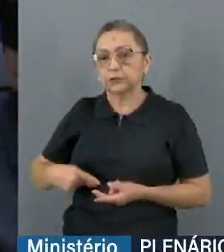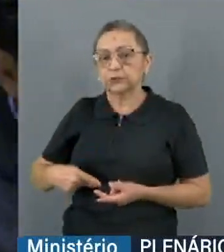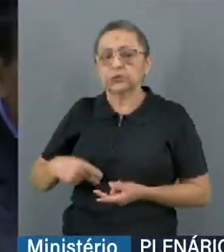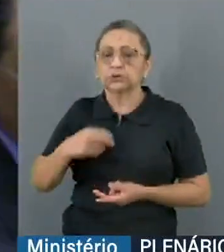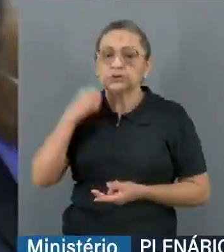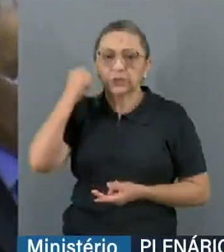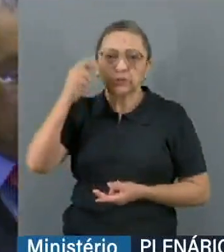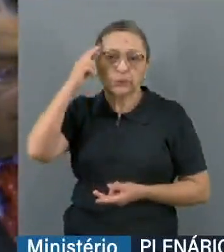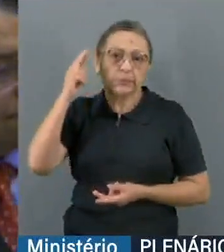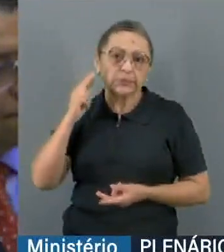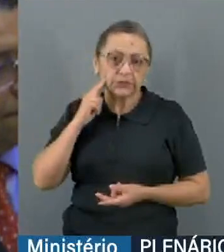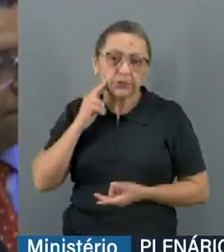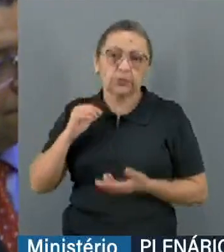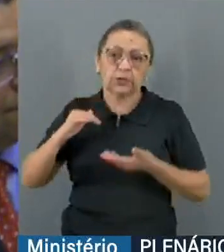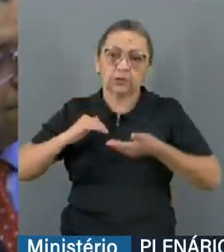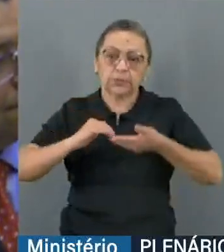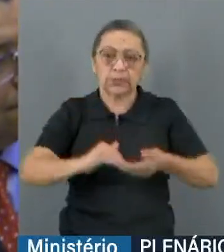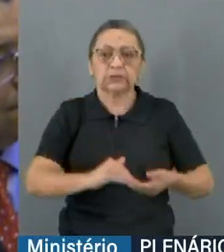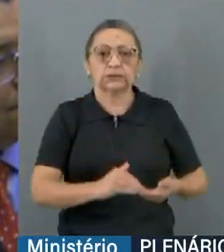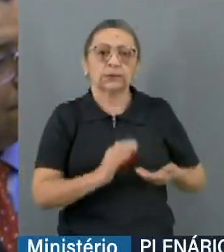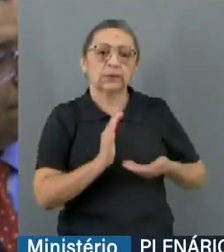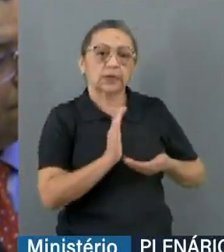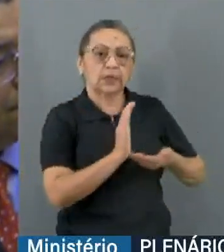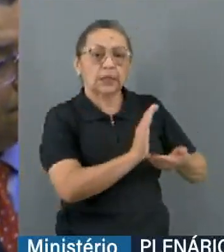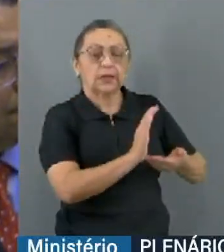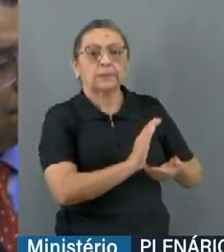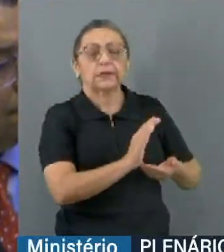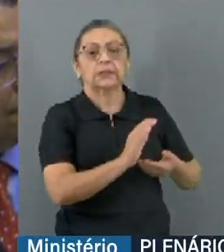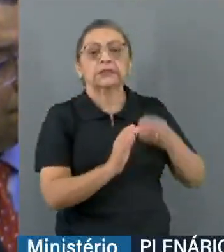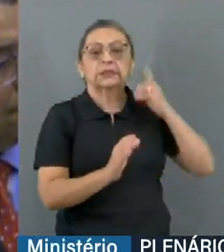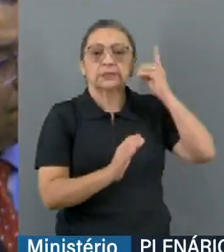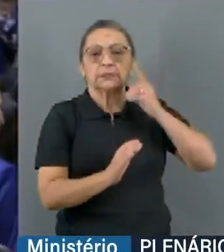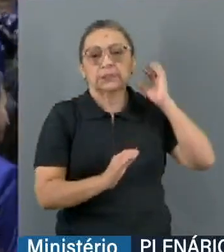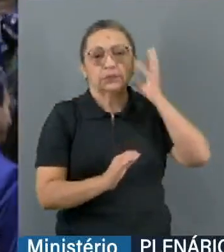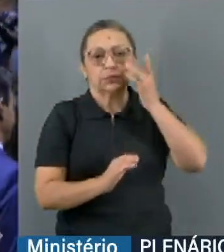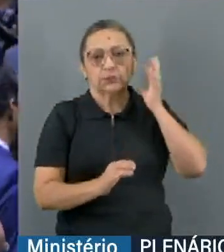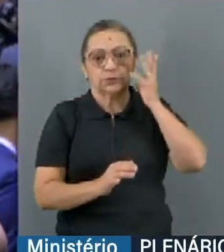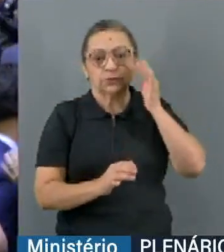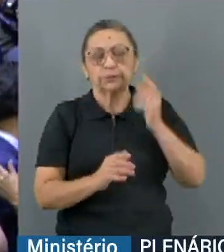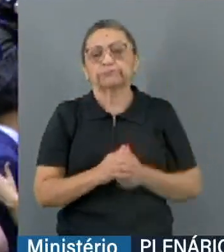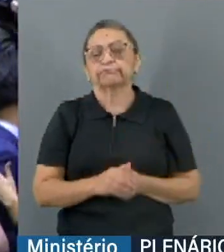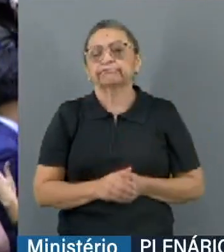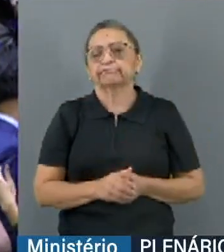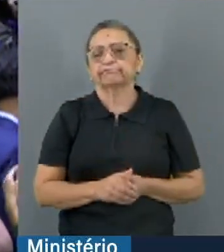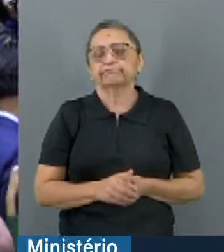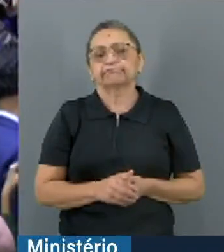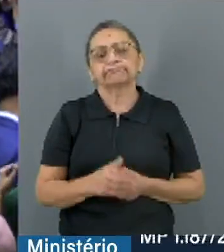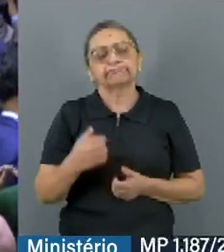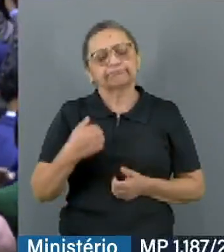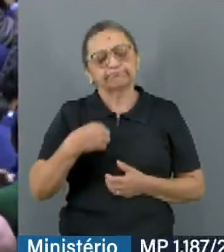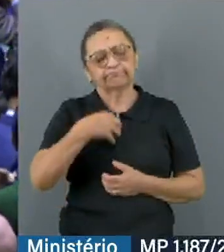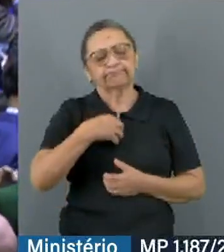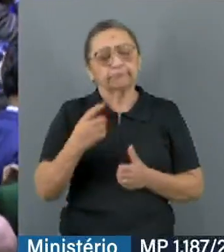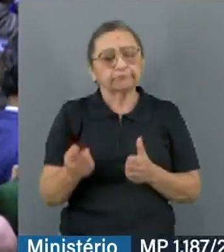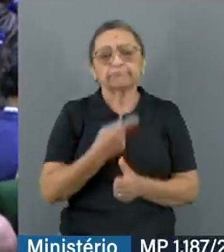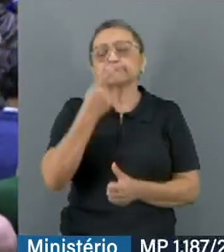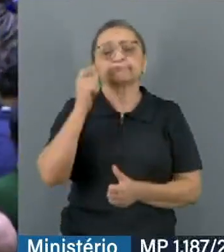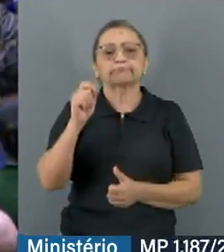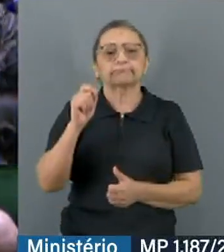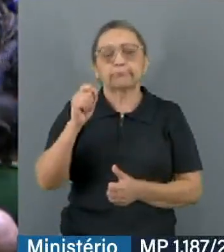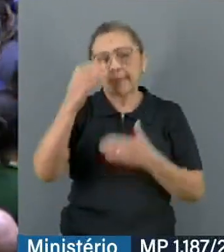Rodrigo Pacheco, da Câmara dos Deputados, Arthur Lira. Me cabe, em primeiro lugar,